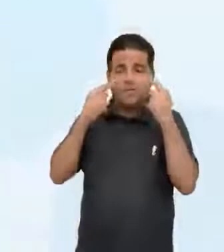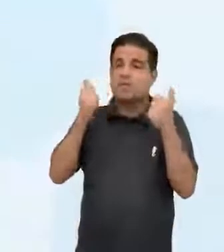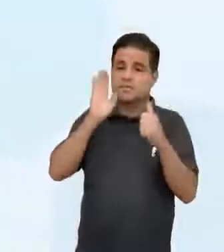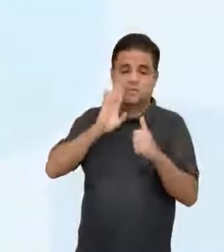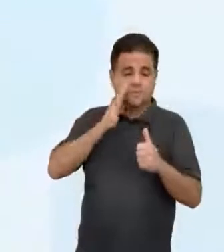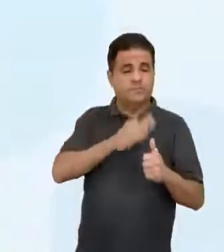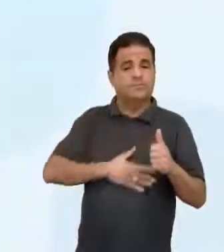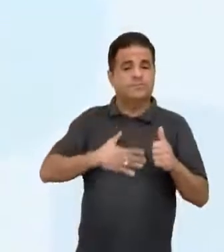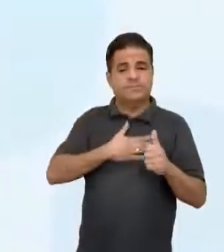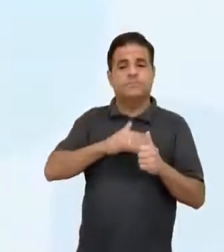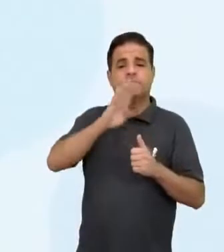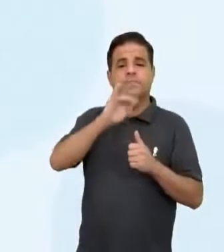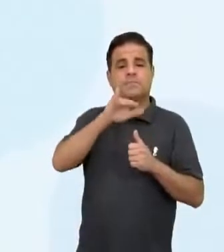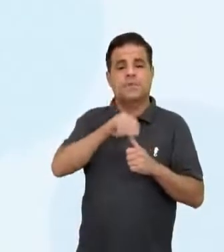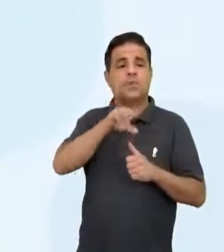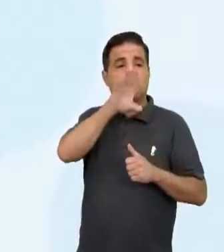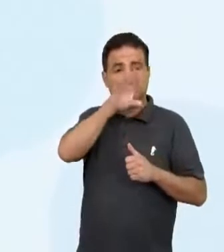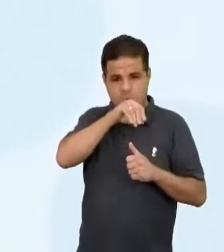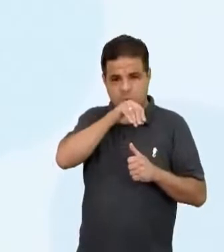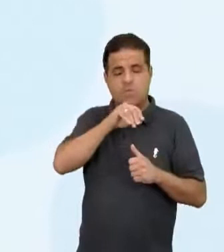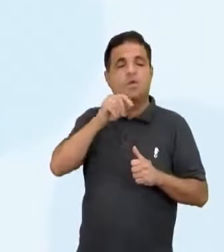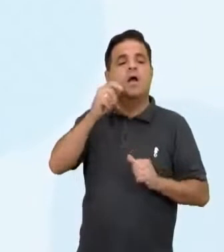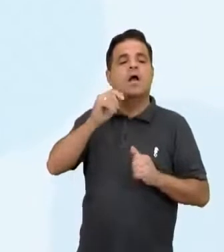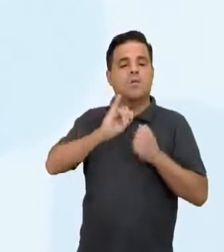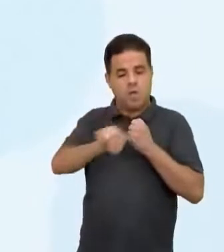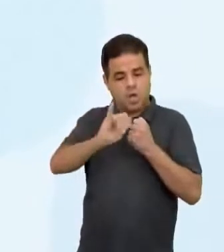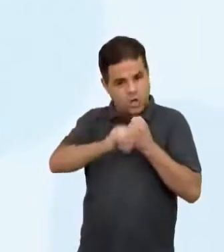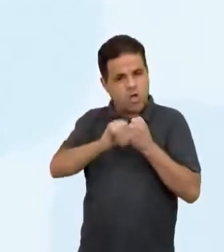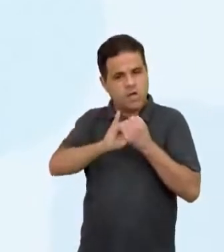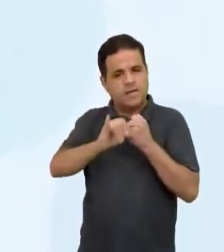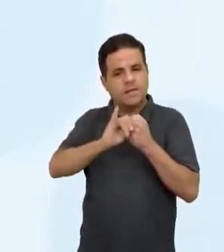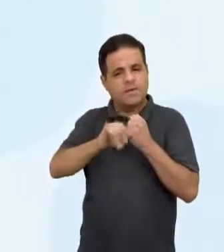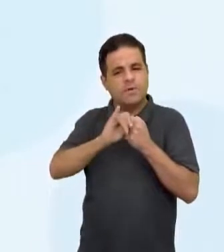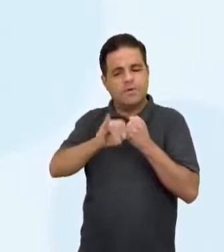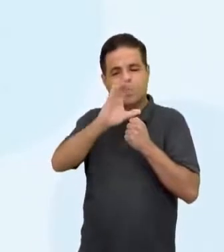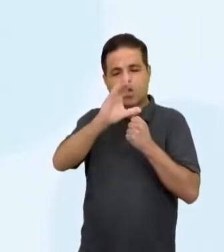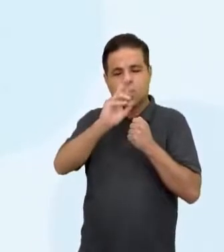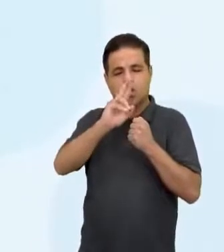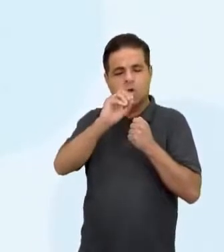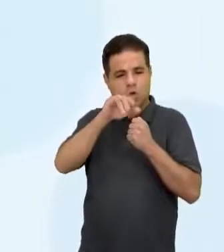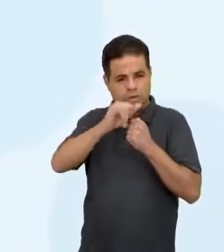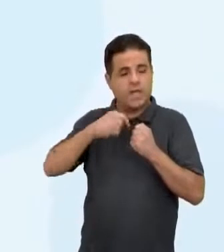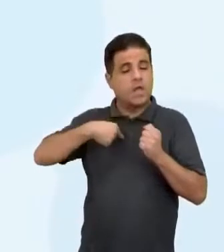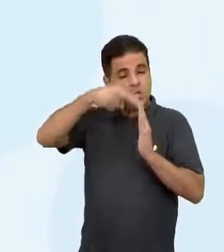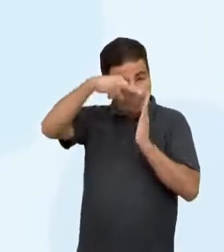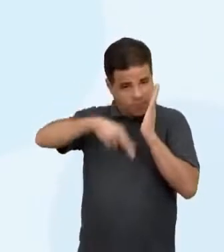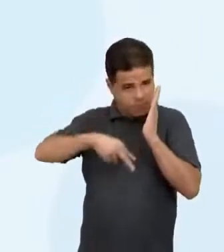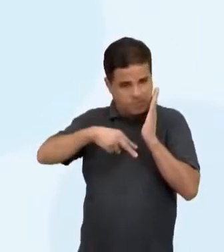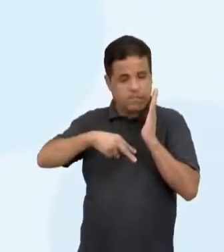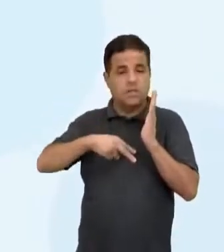tela. Bico Fechado. É uma crônica, tá? Eu vou ler,